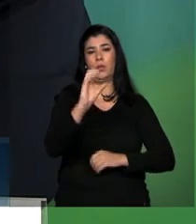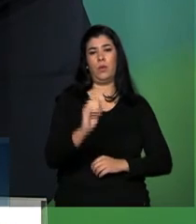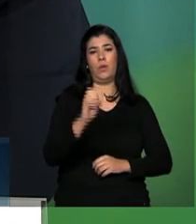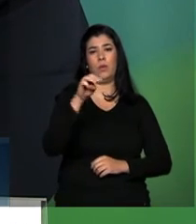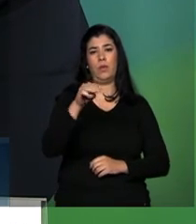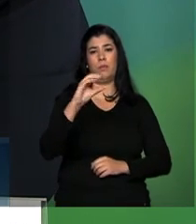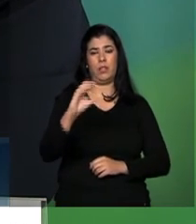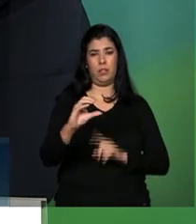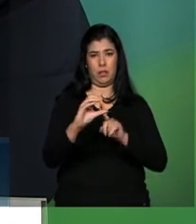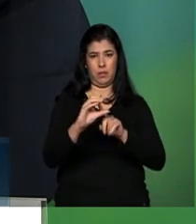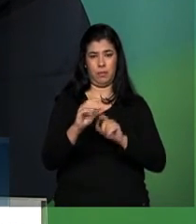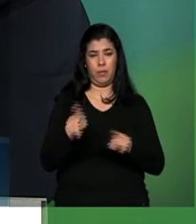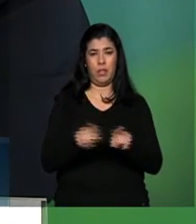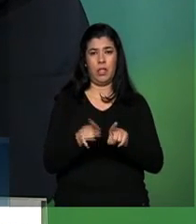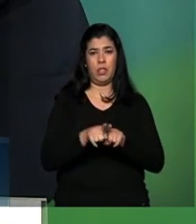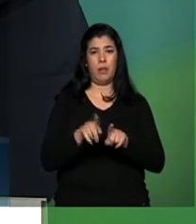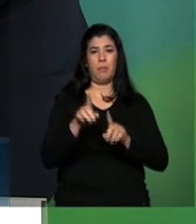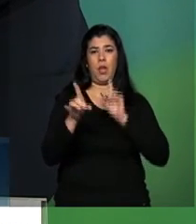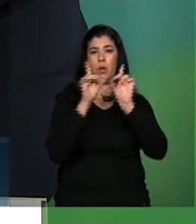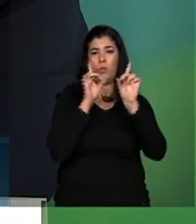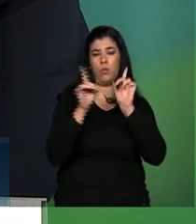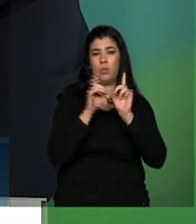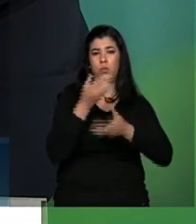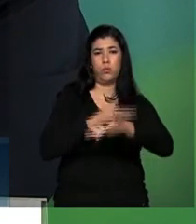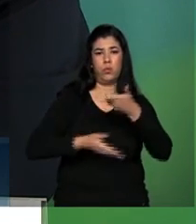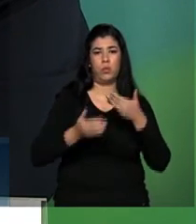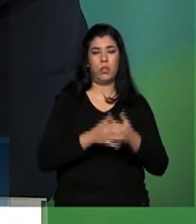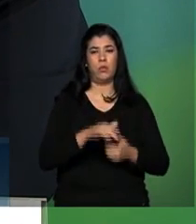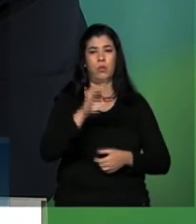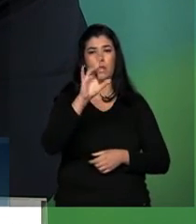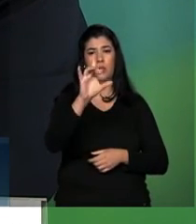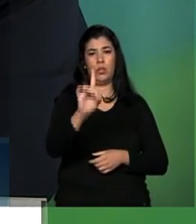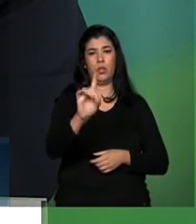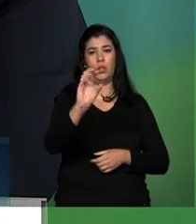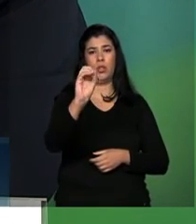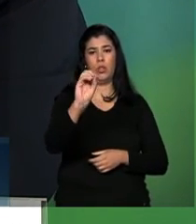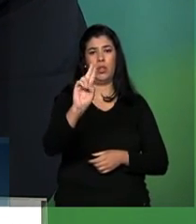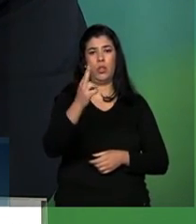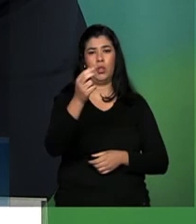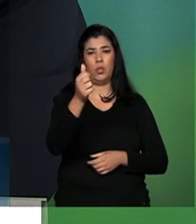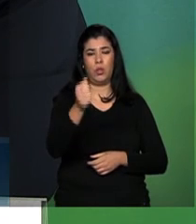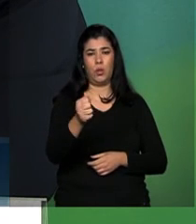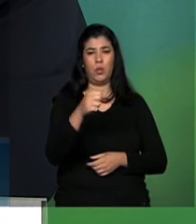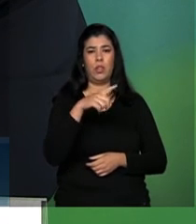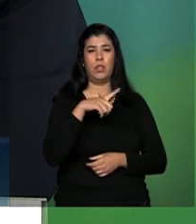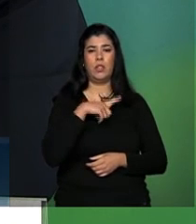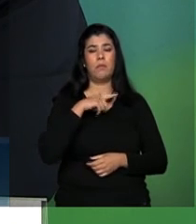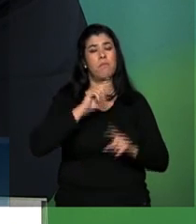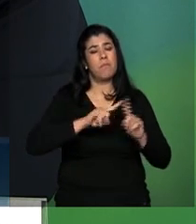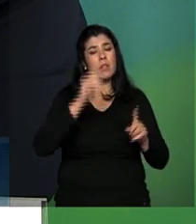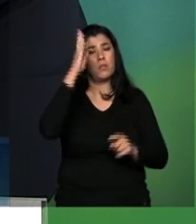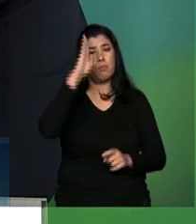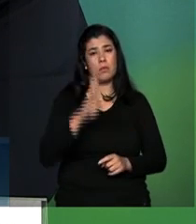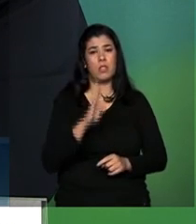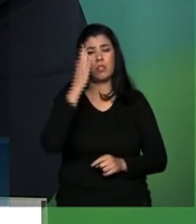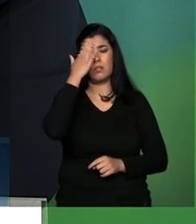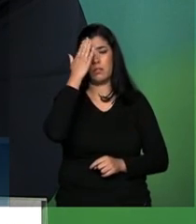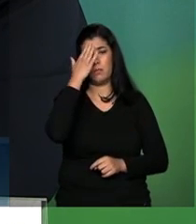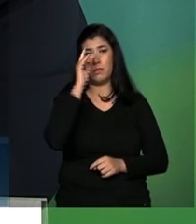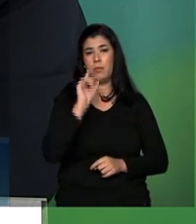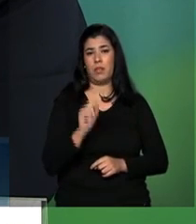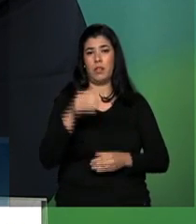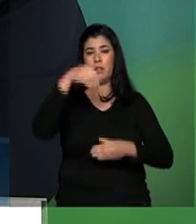de Doha não evoluiu ainda como se deseja, mas o Brasil, todos nós sabemos que o Brasil tem